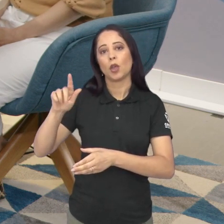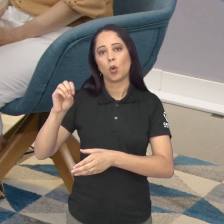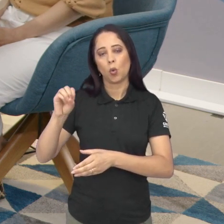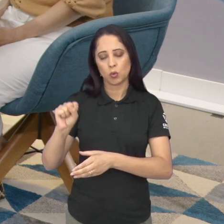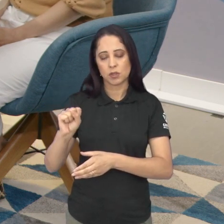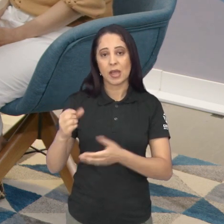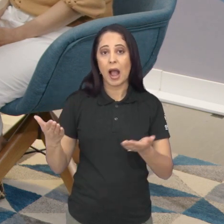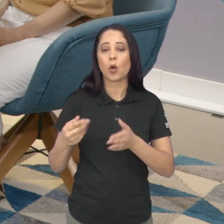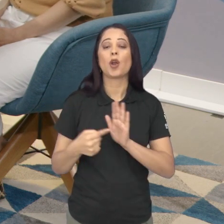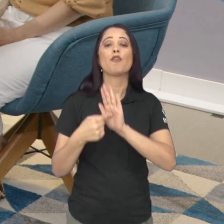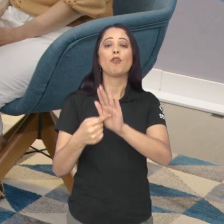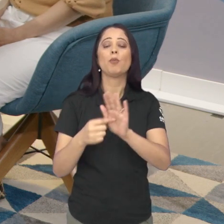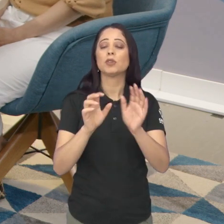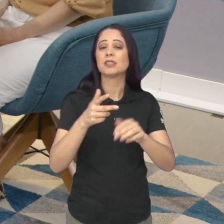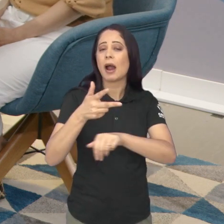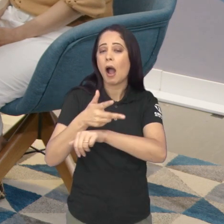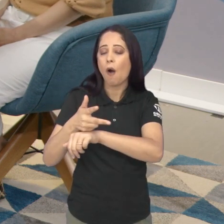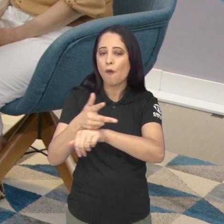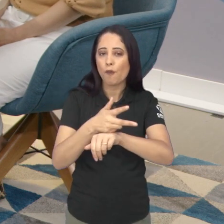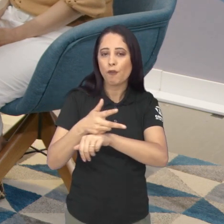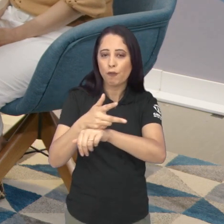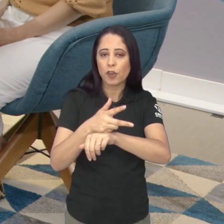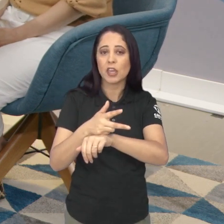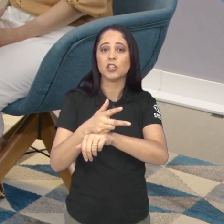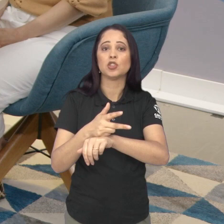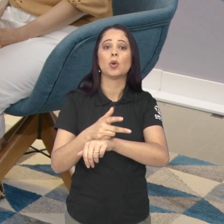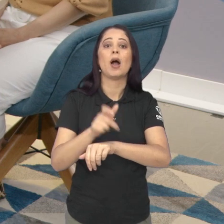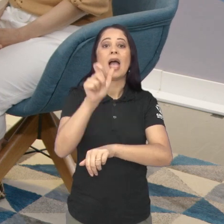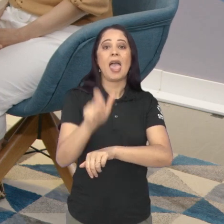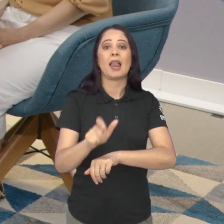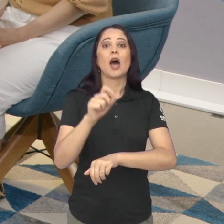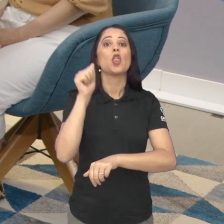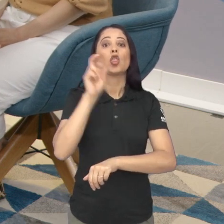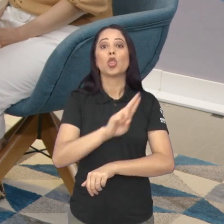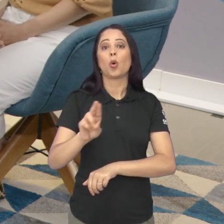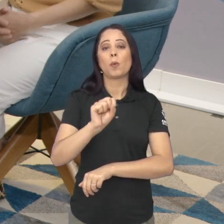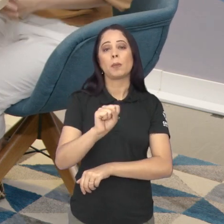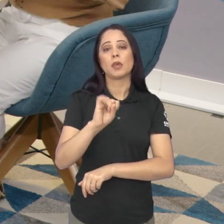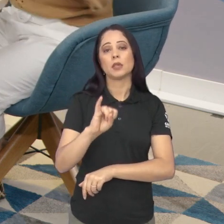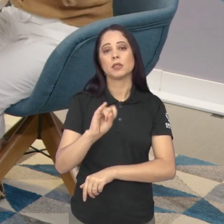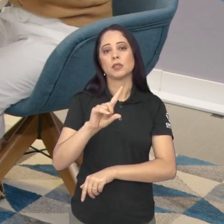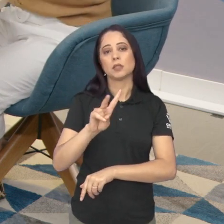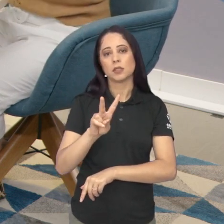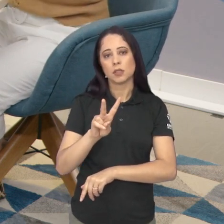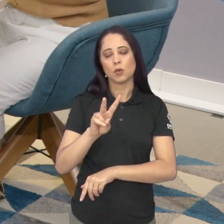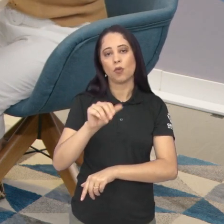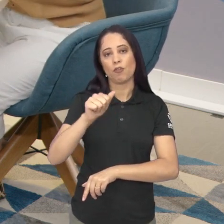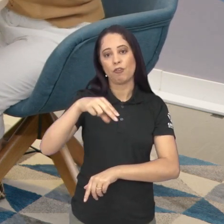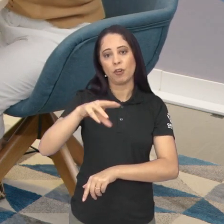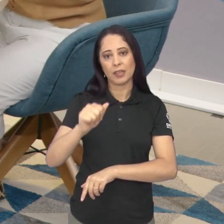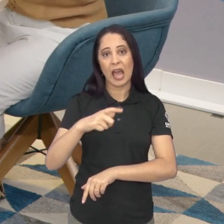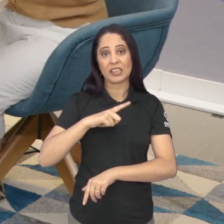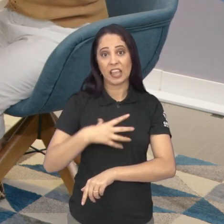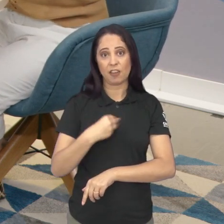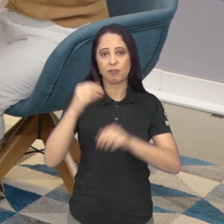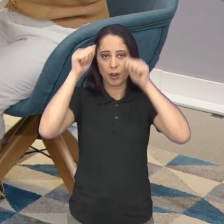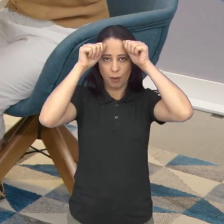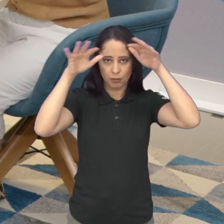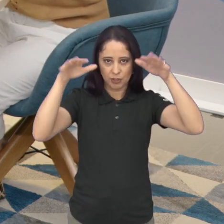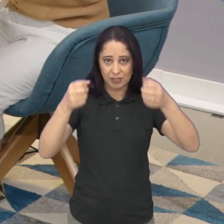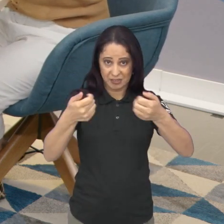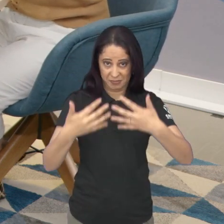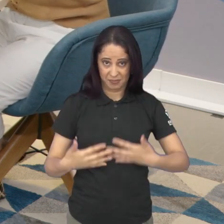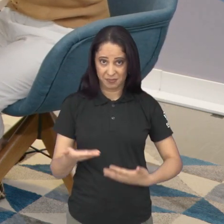VT de uma mãe que ela mandou um depoimento para a gente, a Silvana. Ela também tem um filho autista e olha só o que ela falou para a